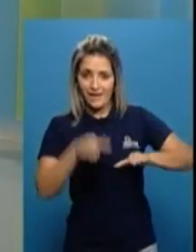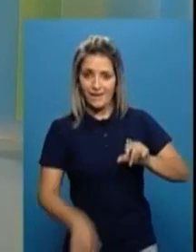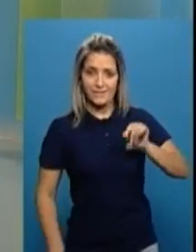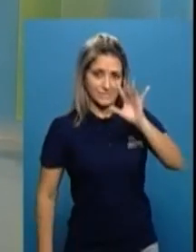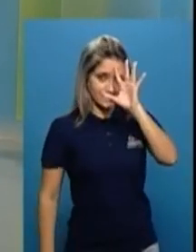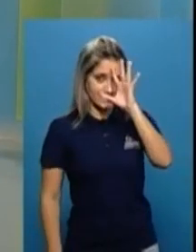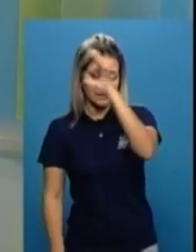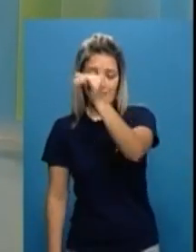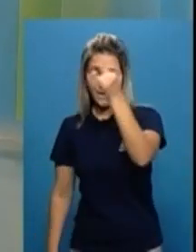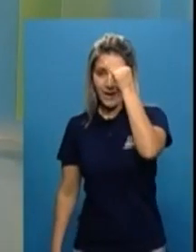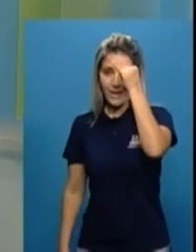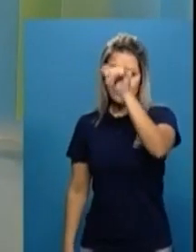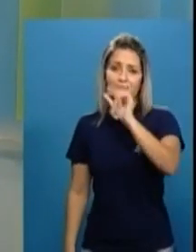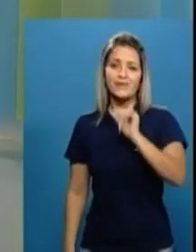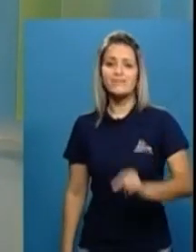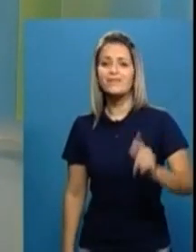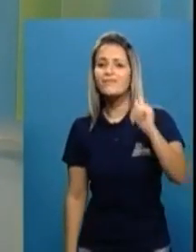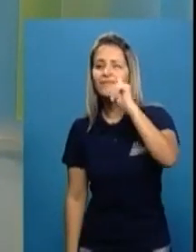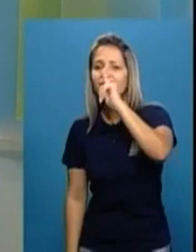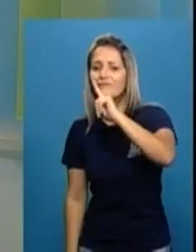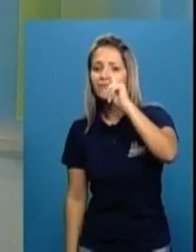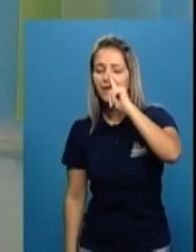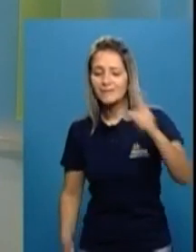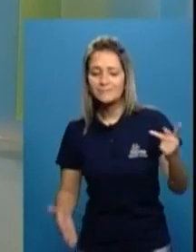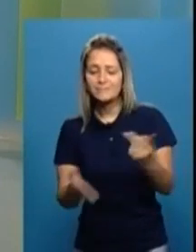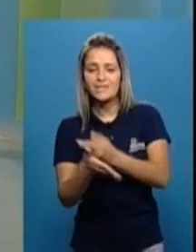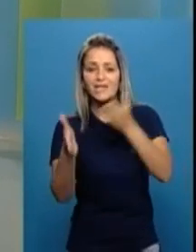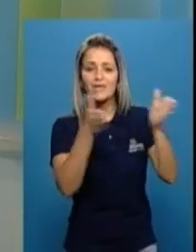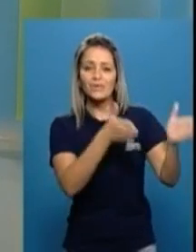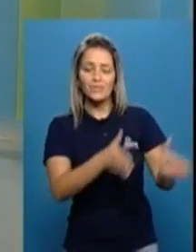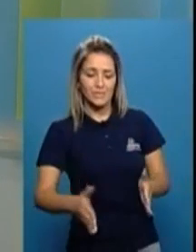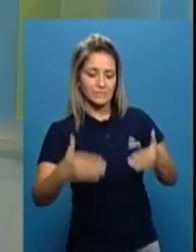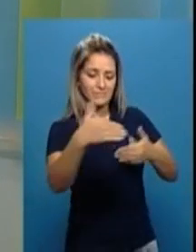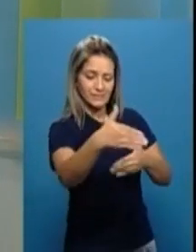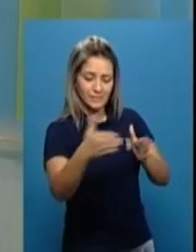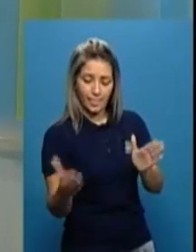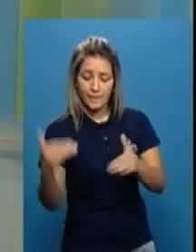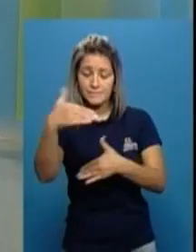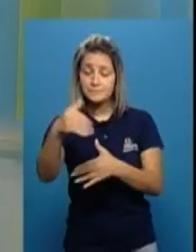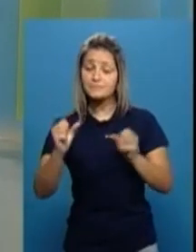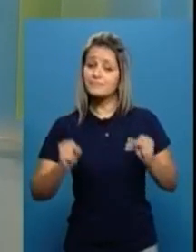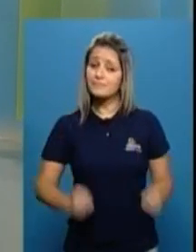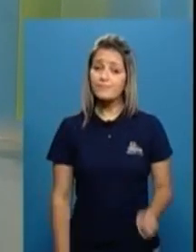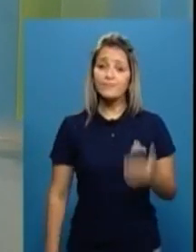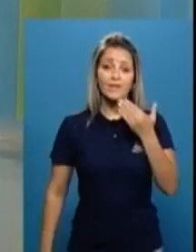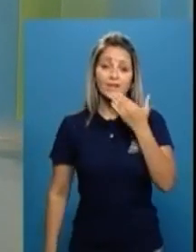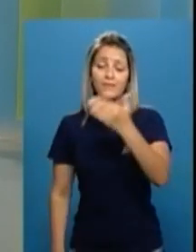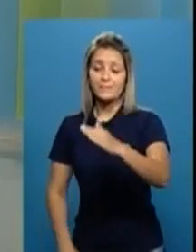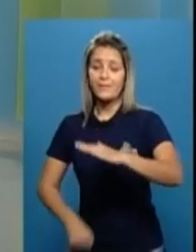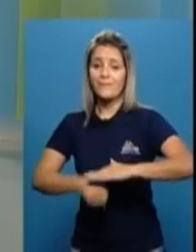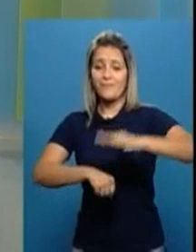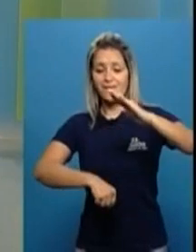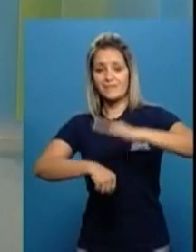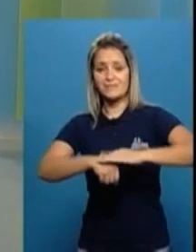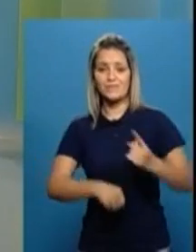para evitar algum gargalo na produção de determinados lotes, pode-se exigir um maior tempo em